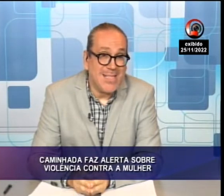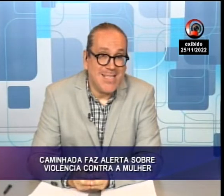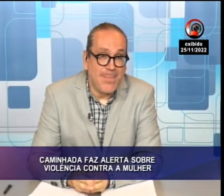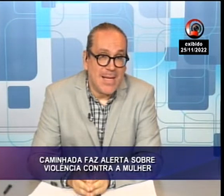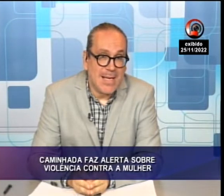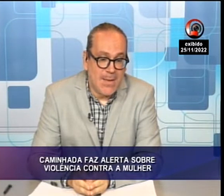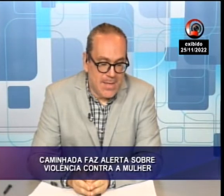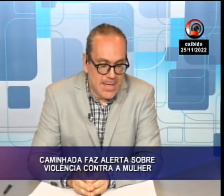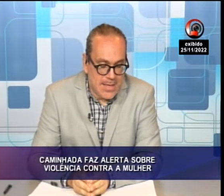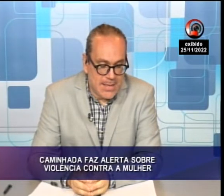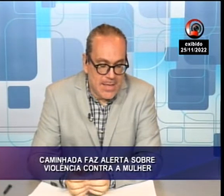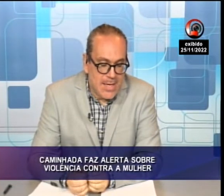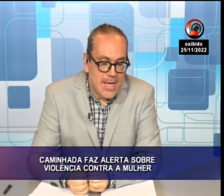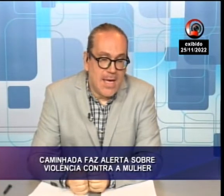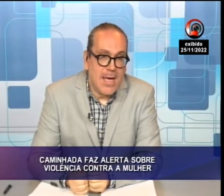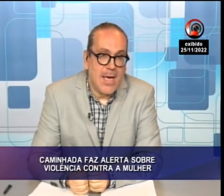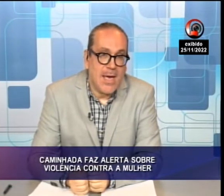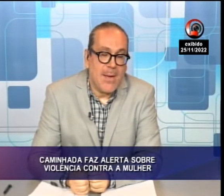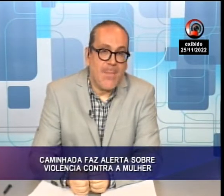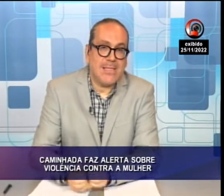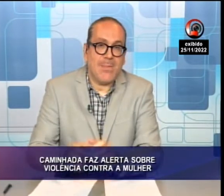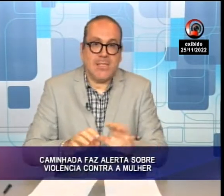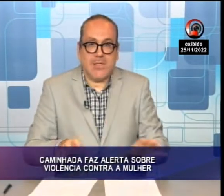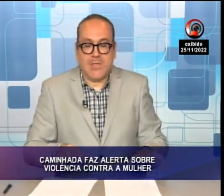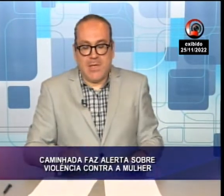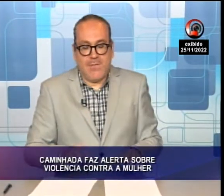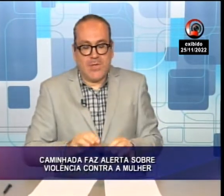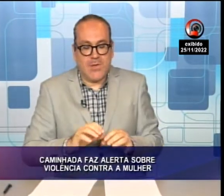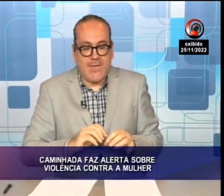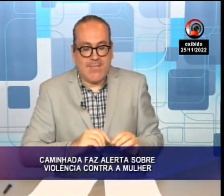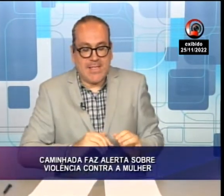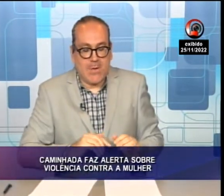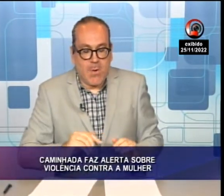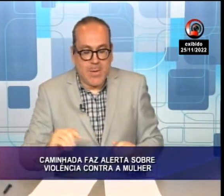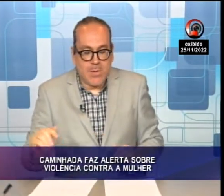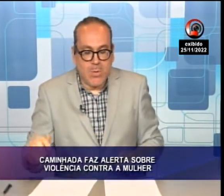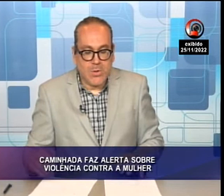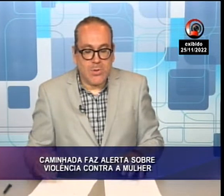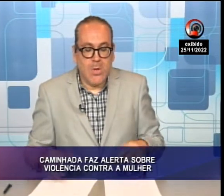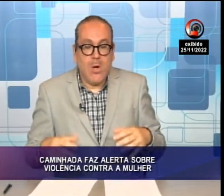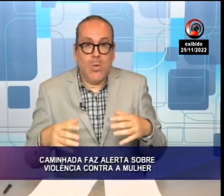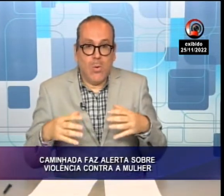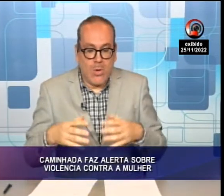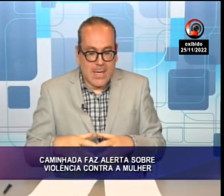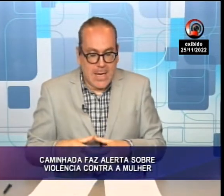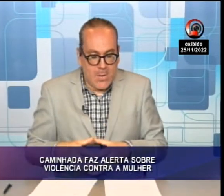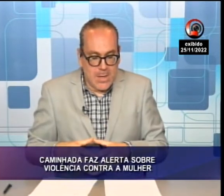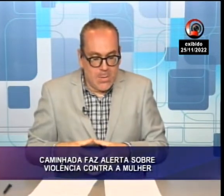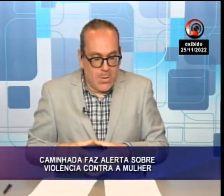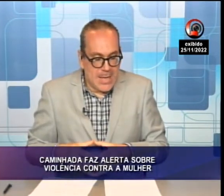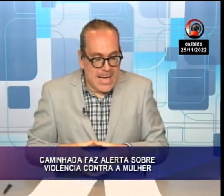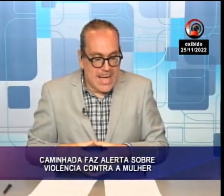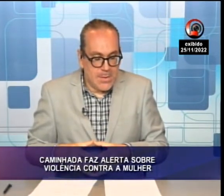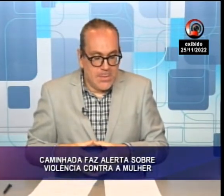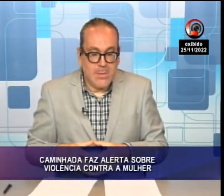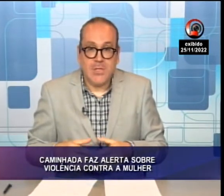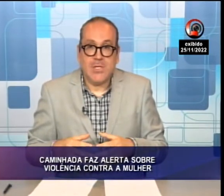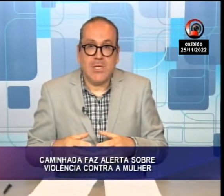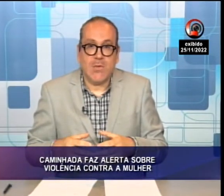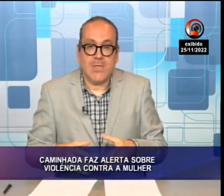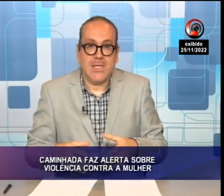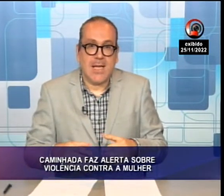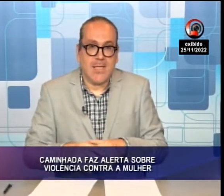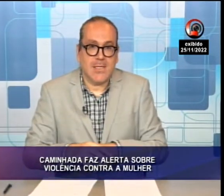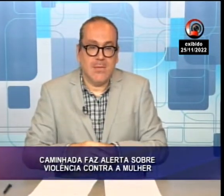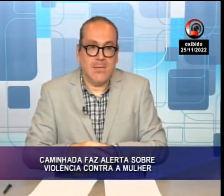pode participar da caminhada? Passa para a gente o serviço, vai fazer qual percurso, o local e o horário